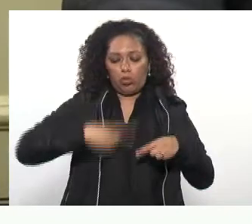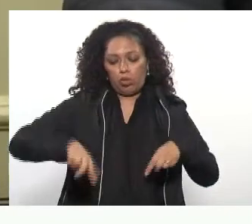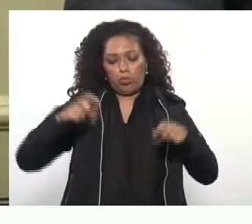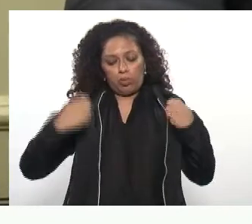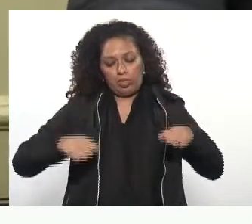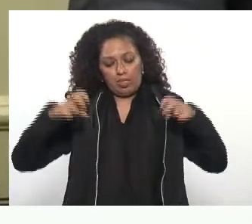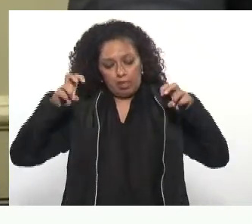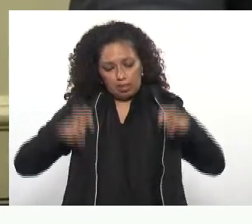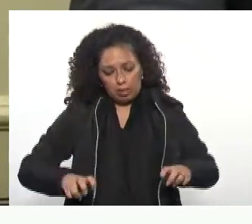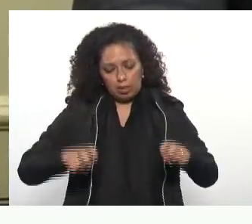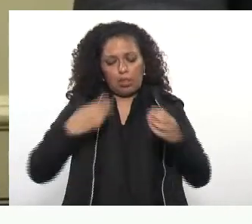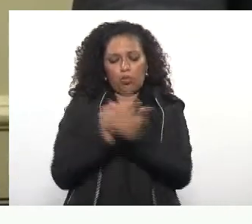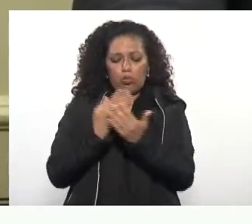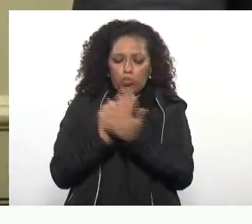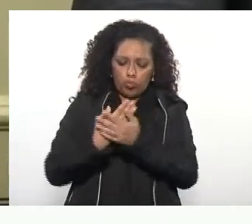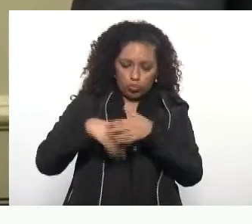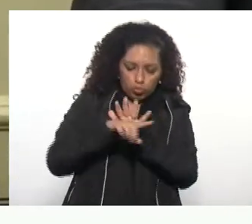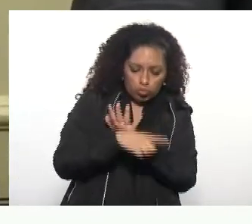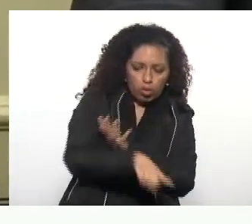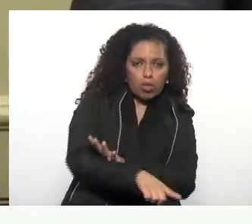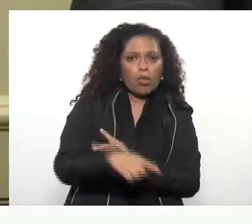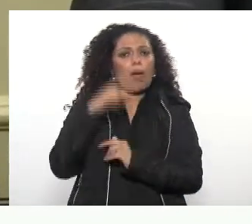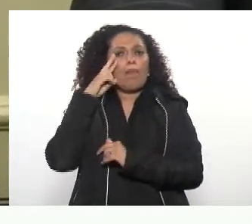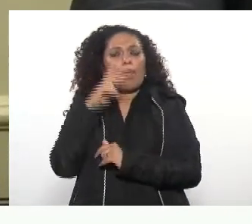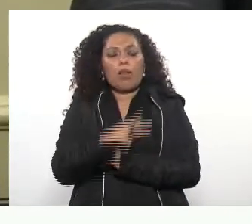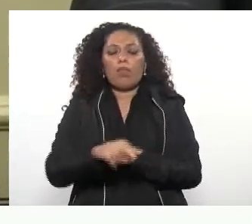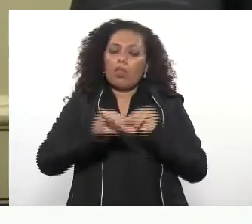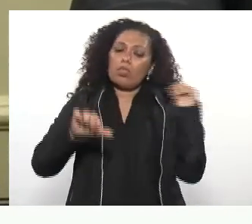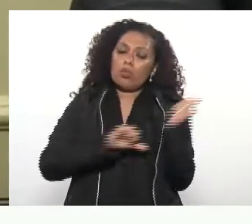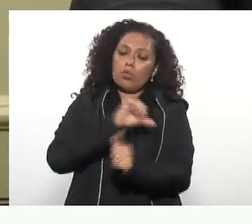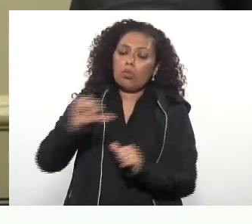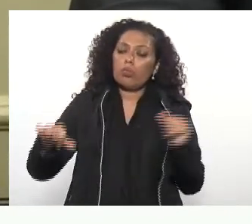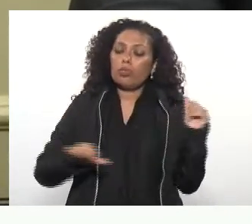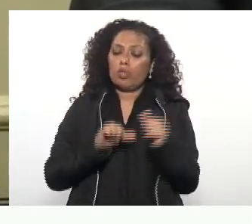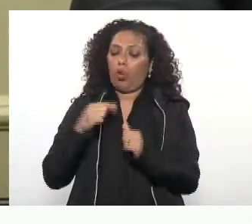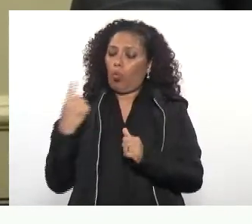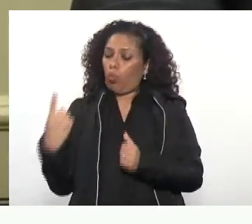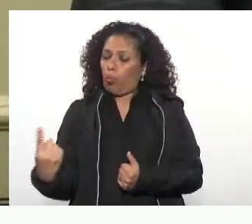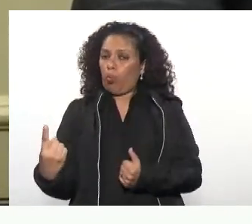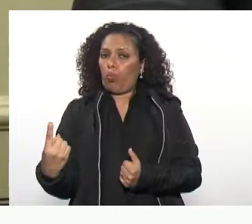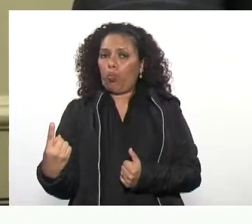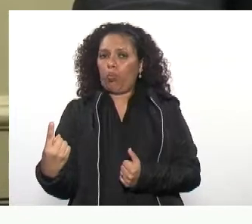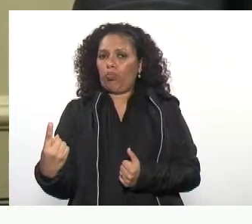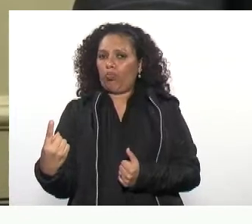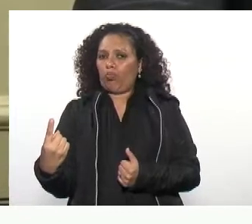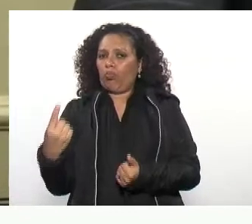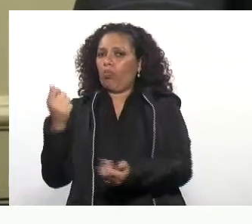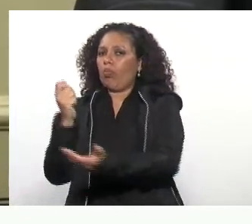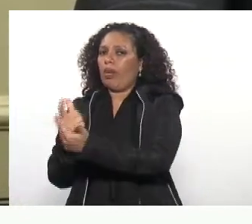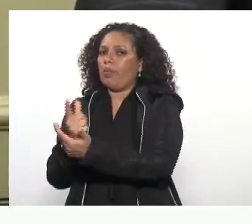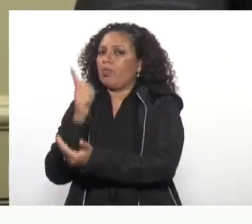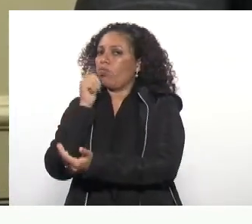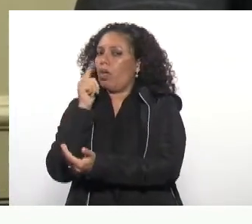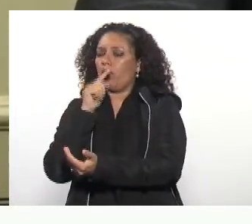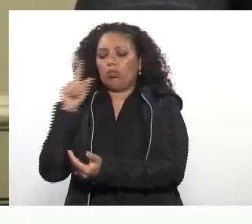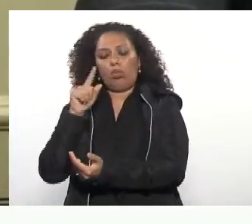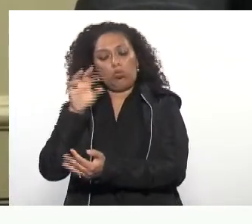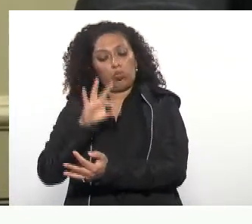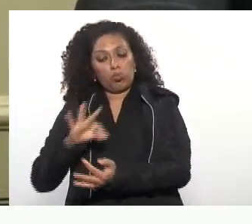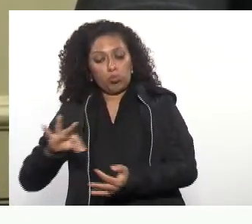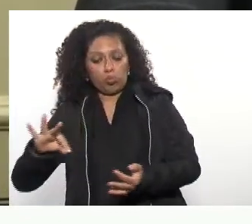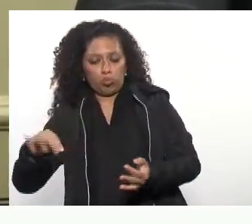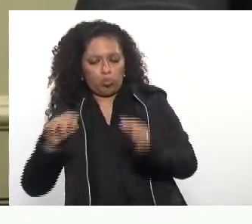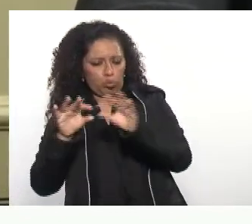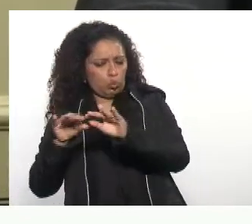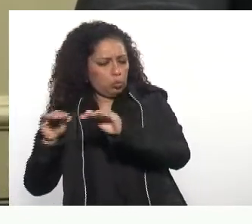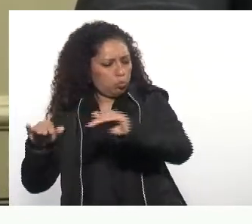ter um estudo profundo, para que se possa mexer não isoladamente em uma tarifa, mas sim na estrutura